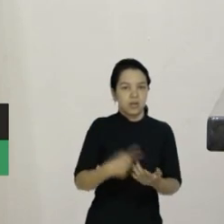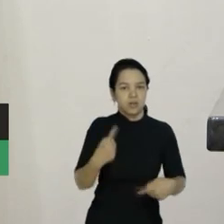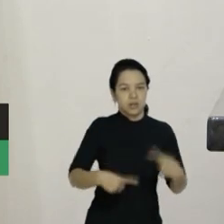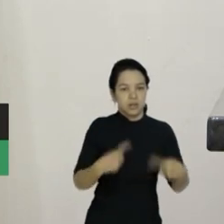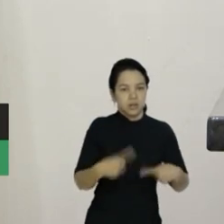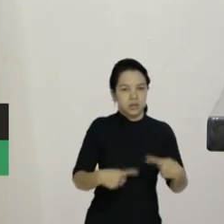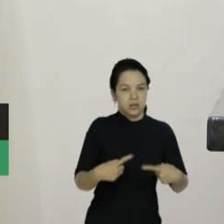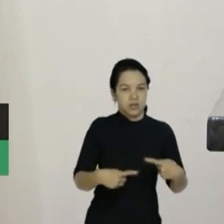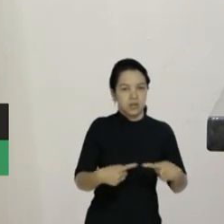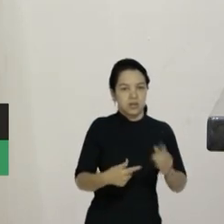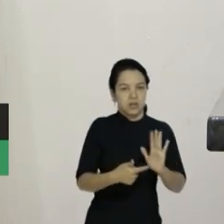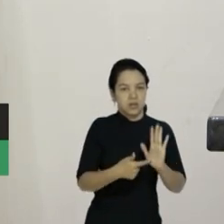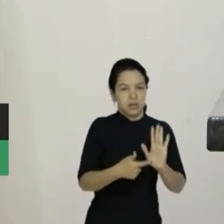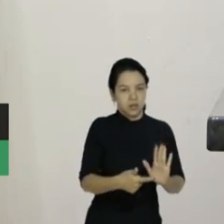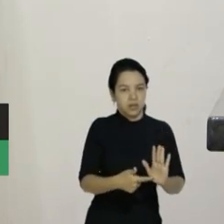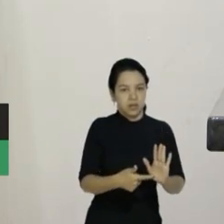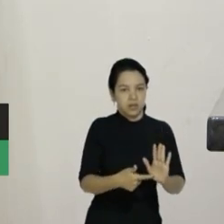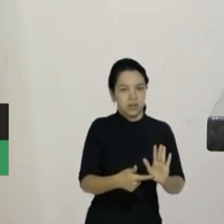apresentar